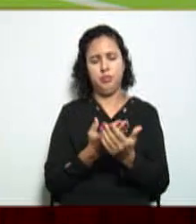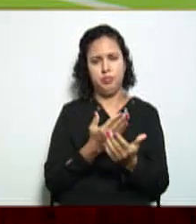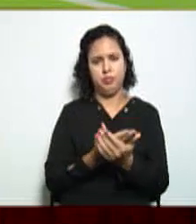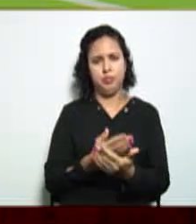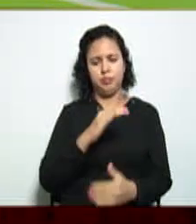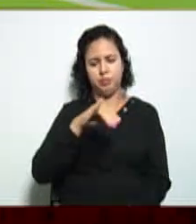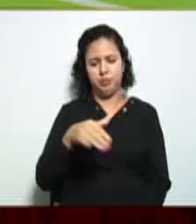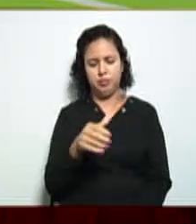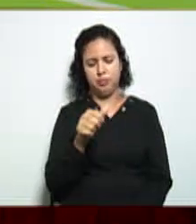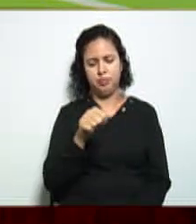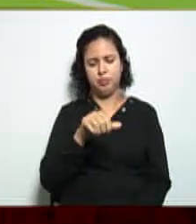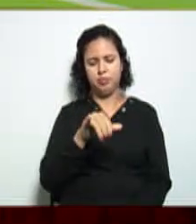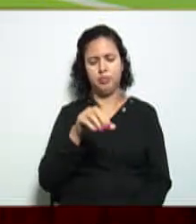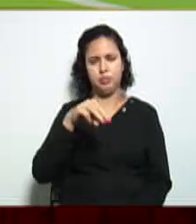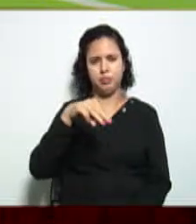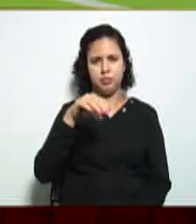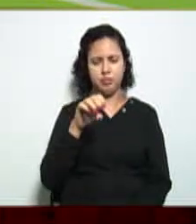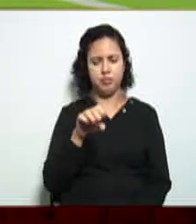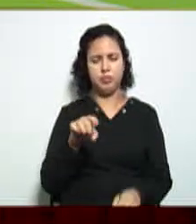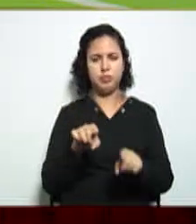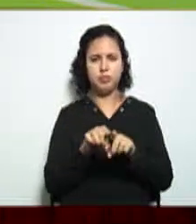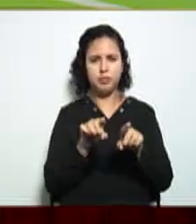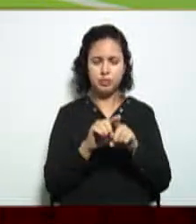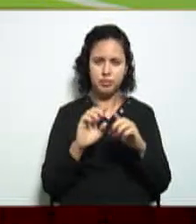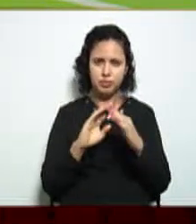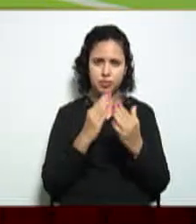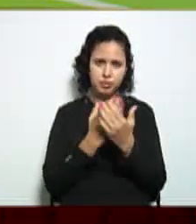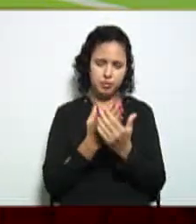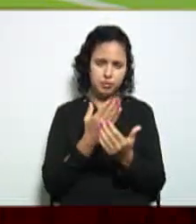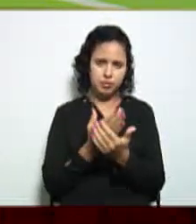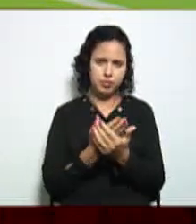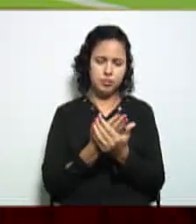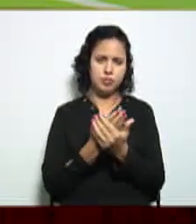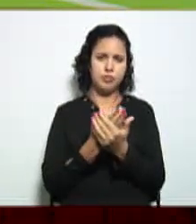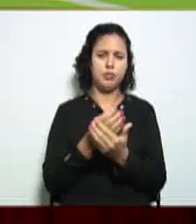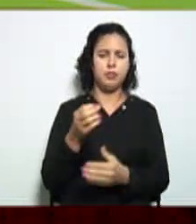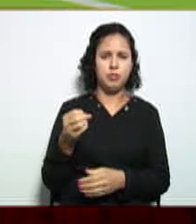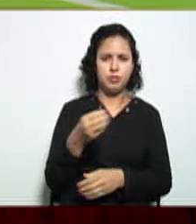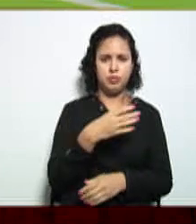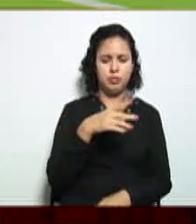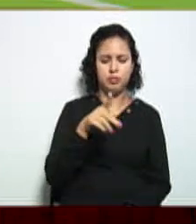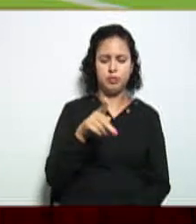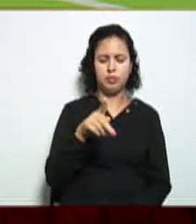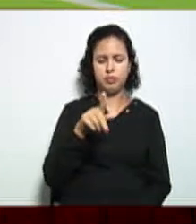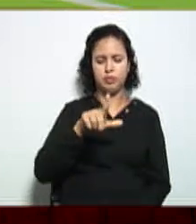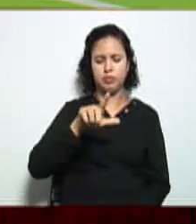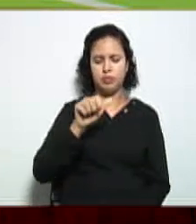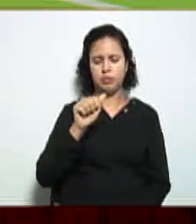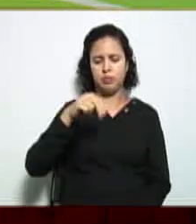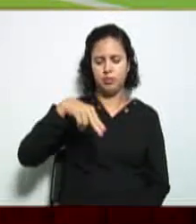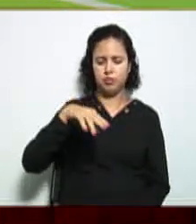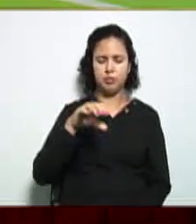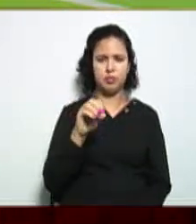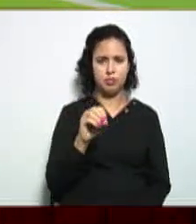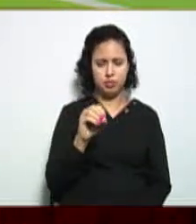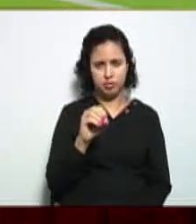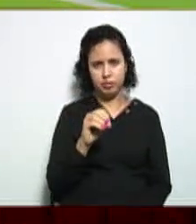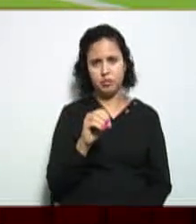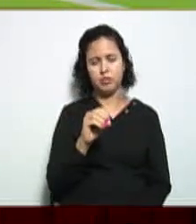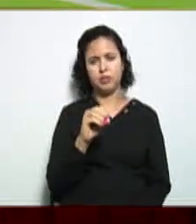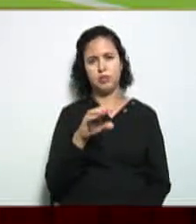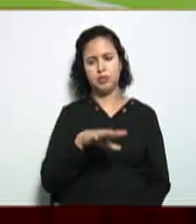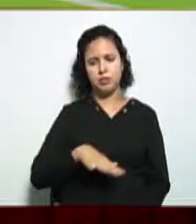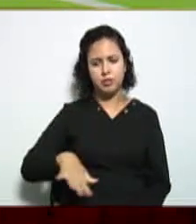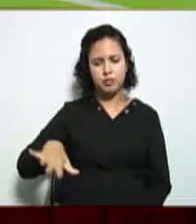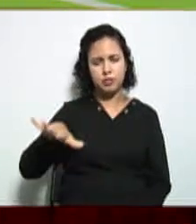o pessoal da Escola de Novo Plano acertou, colocou falso. Realmente a alternativa é falsa, né? Não é o ramo de consumo, é o